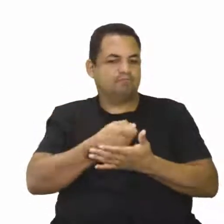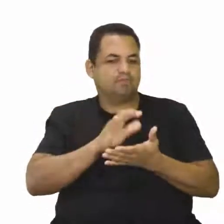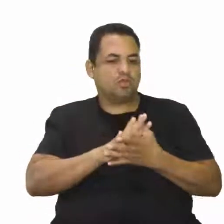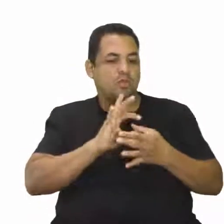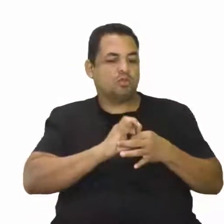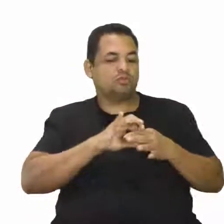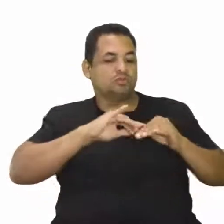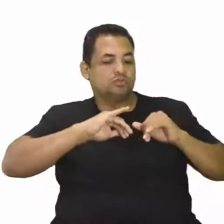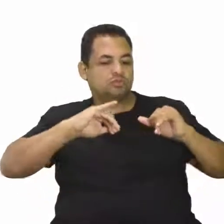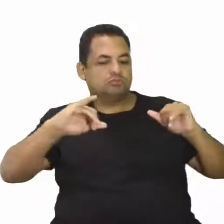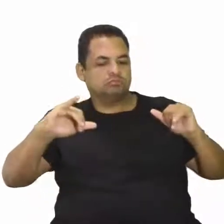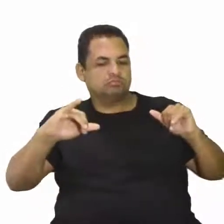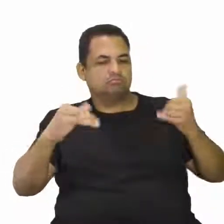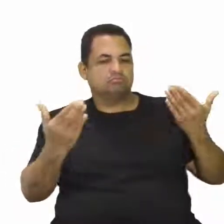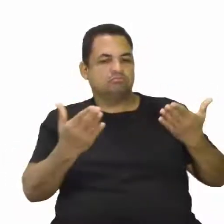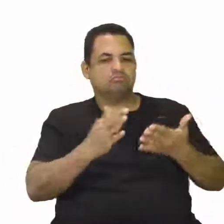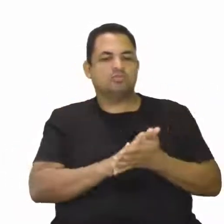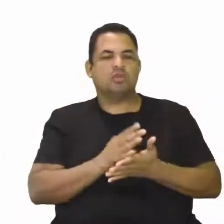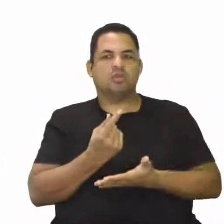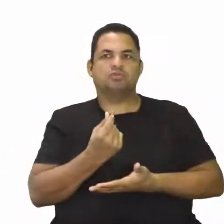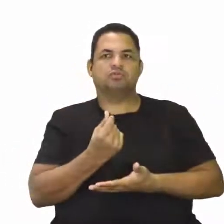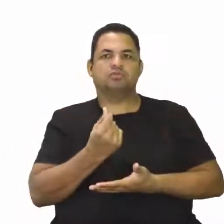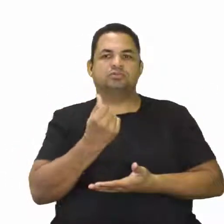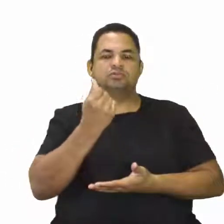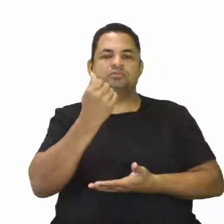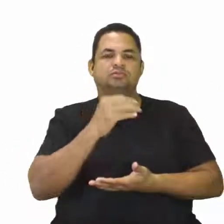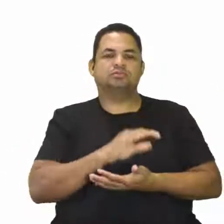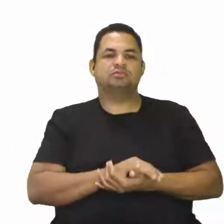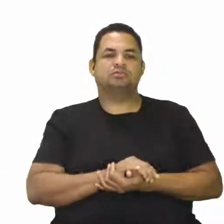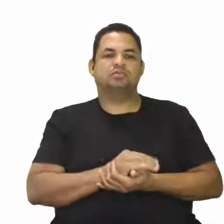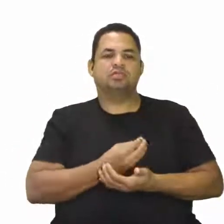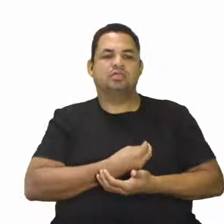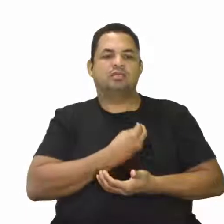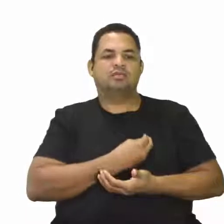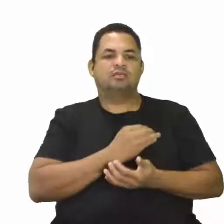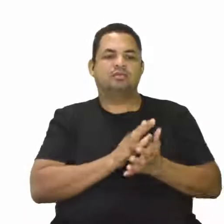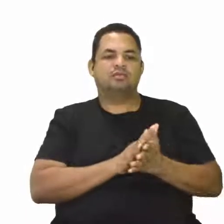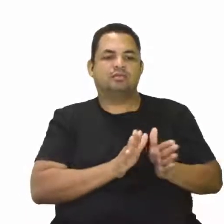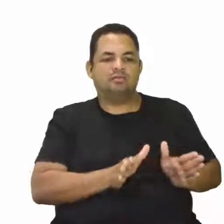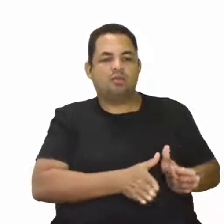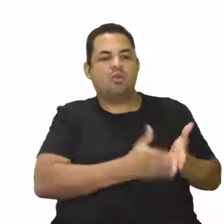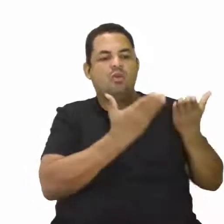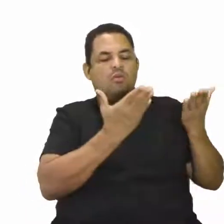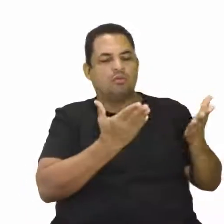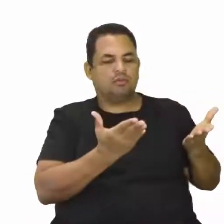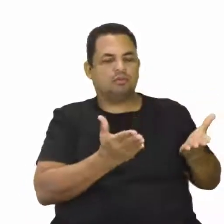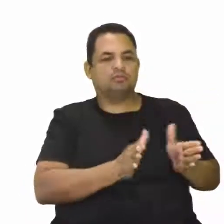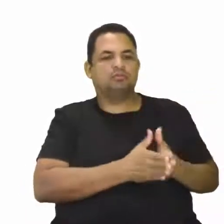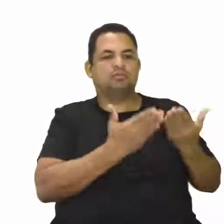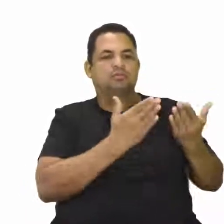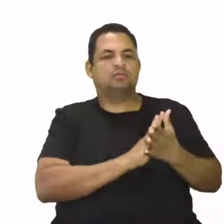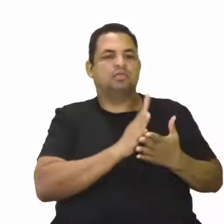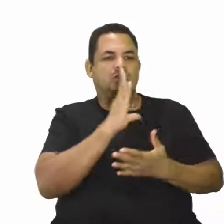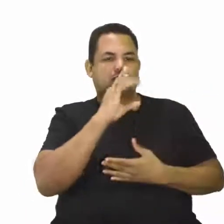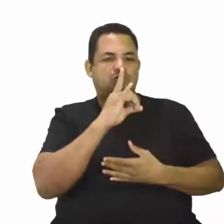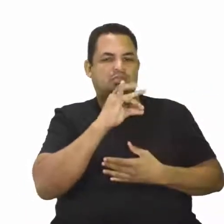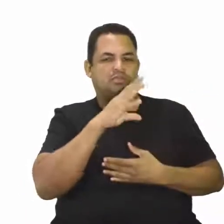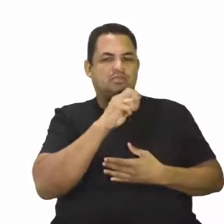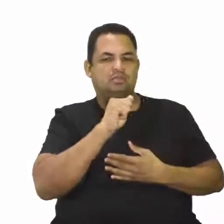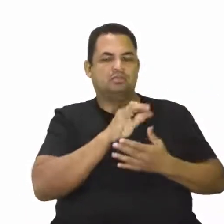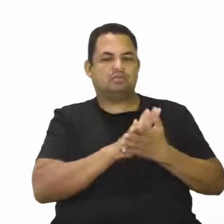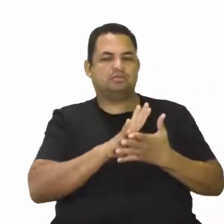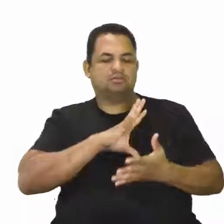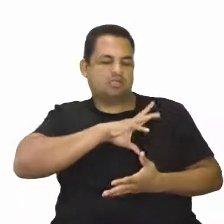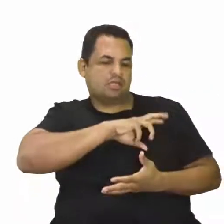a sua riqueza, o seu luxo, e vive na pobreza e com aquela cigana que